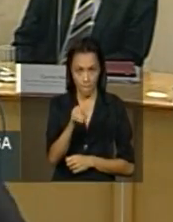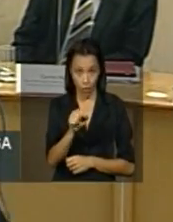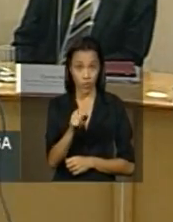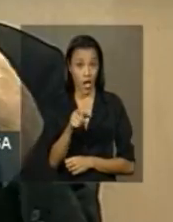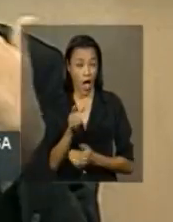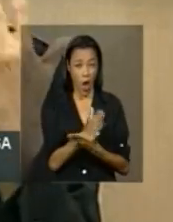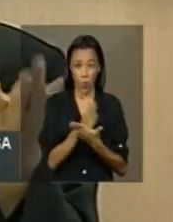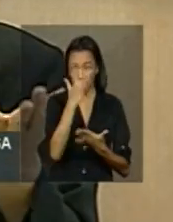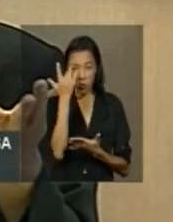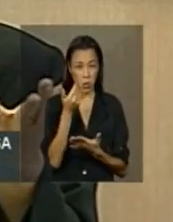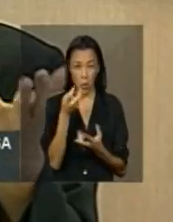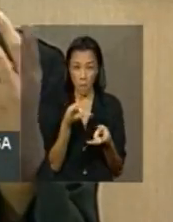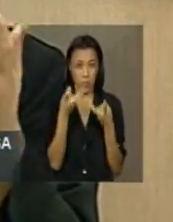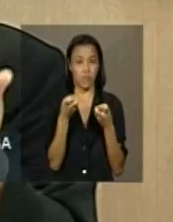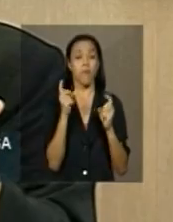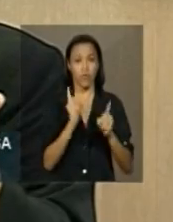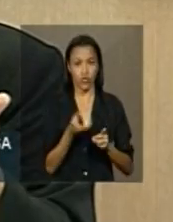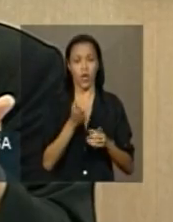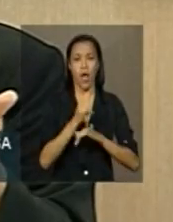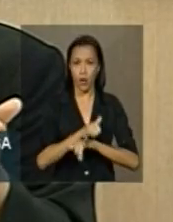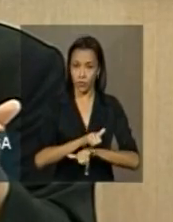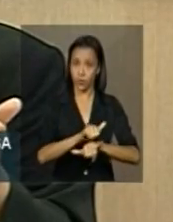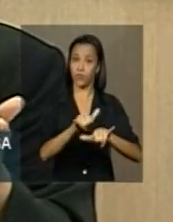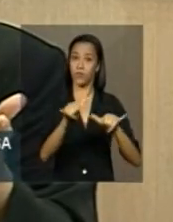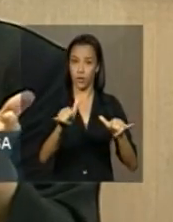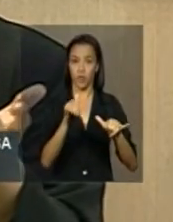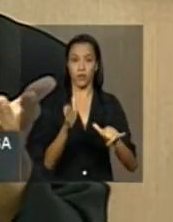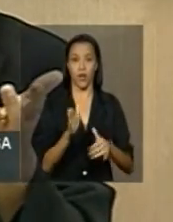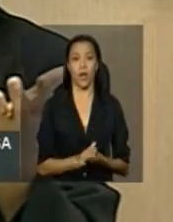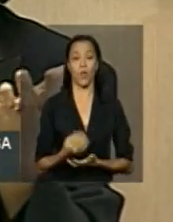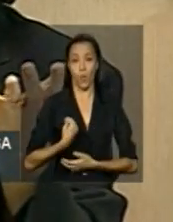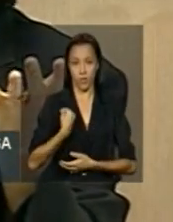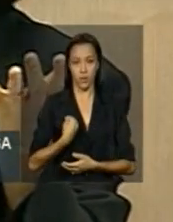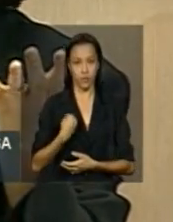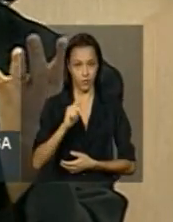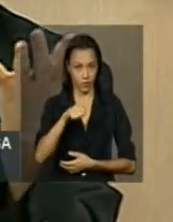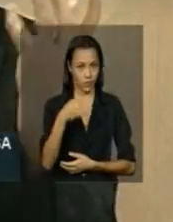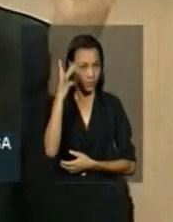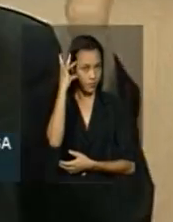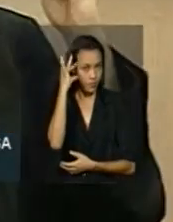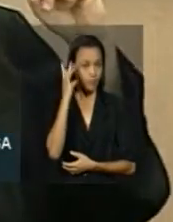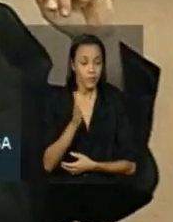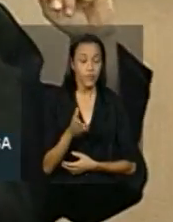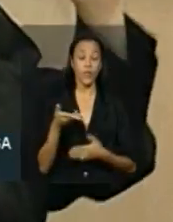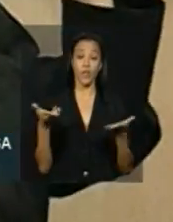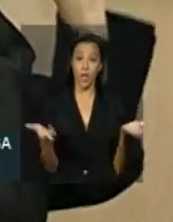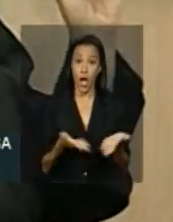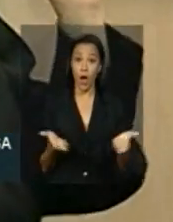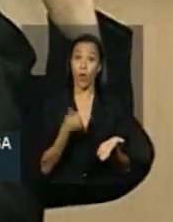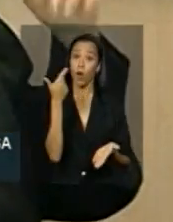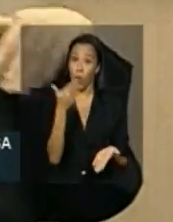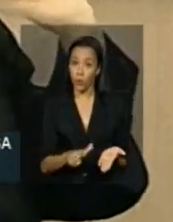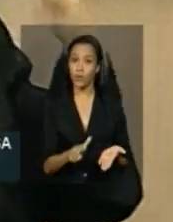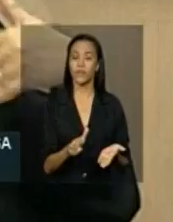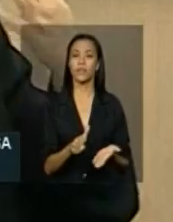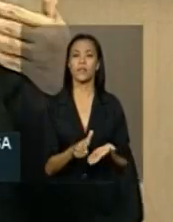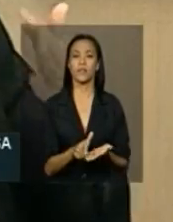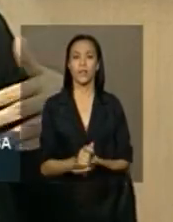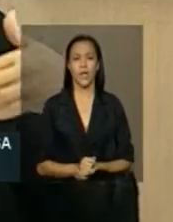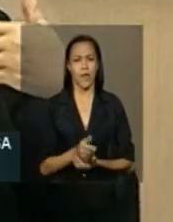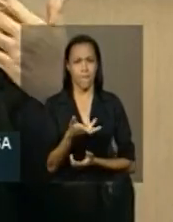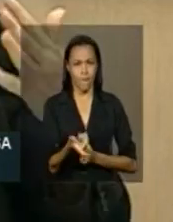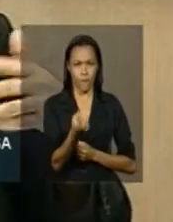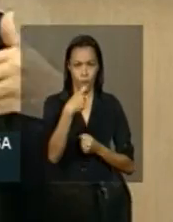gente não percebeu isso mas eu divulguei com a senhora Presidente da República presente e nós estamos fazendo agora na realidade